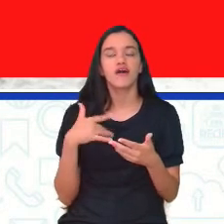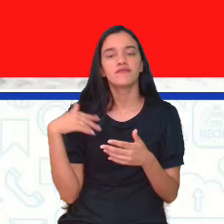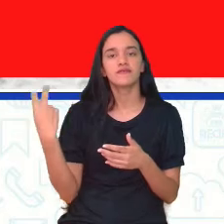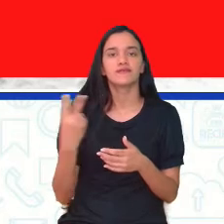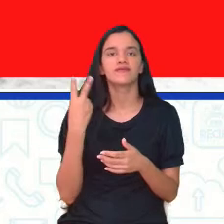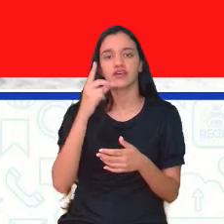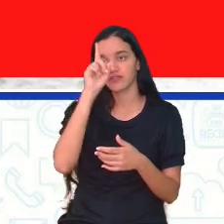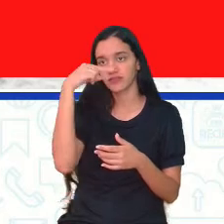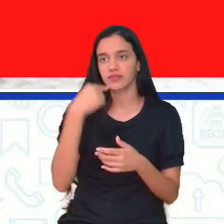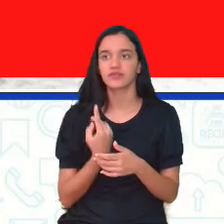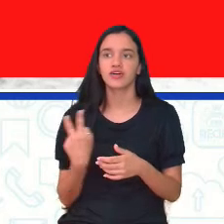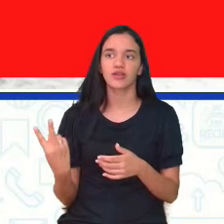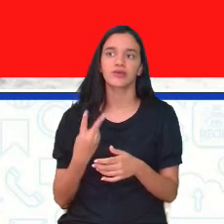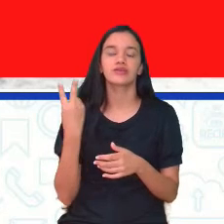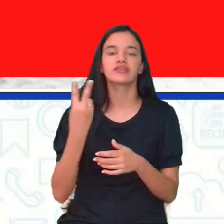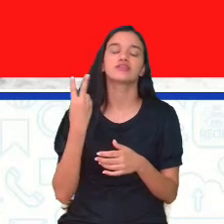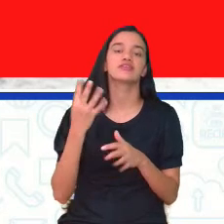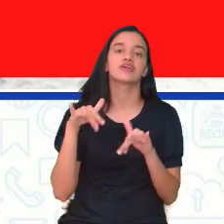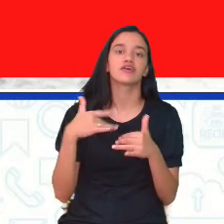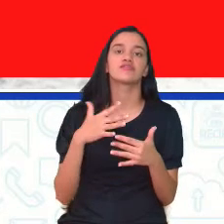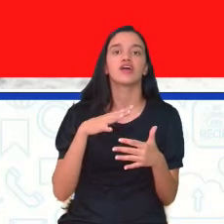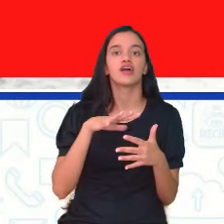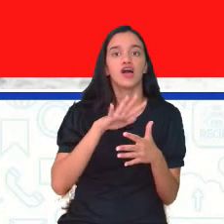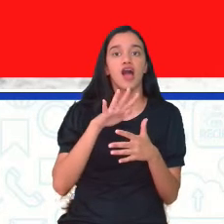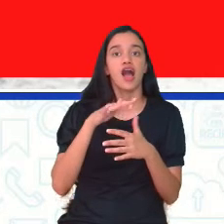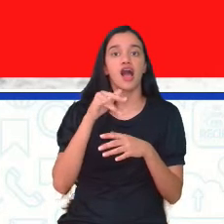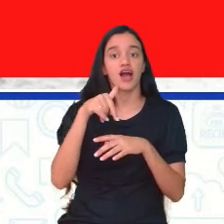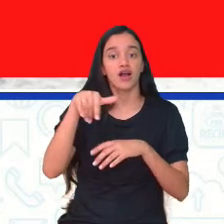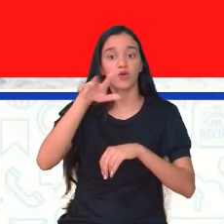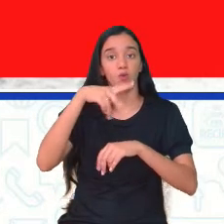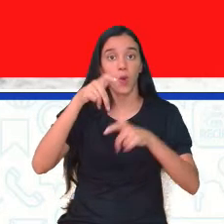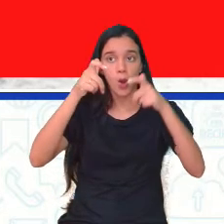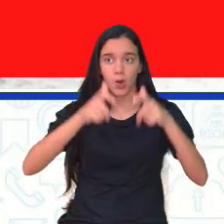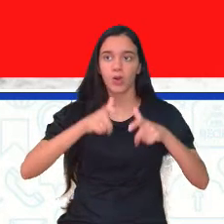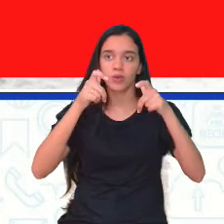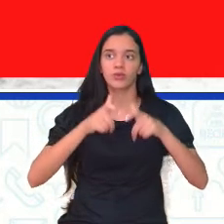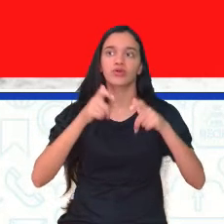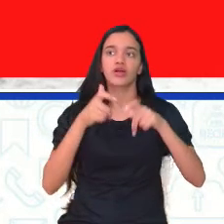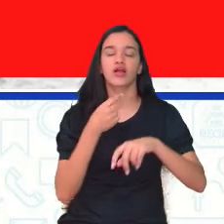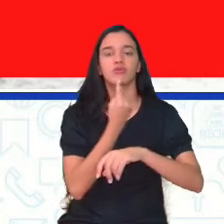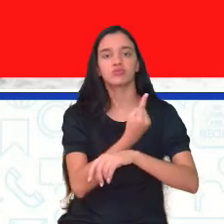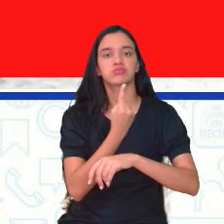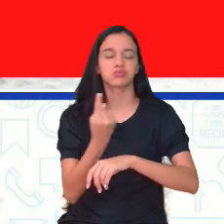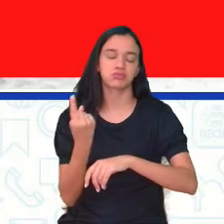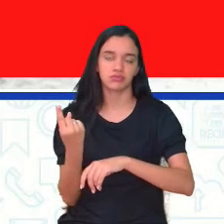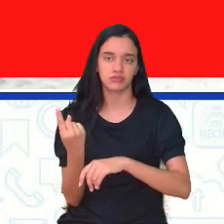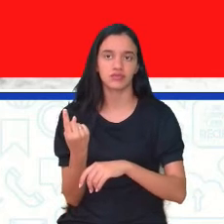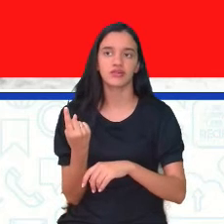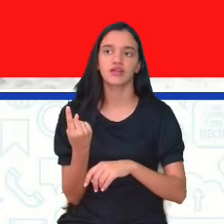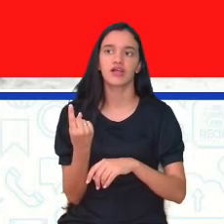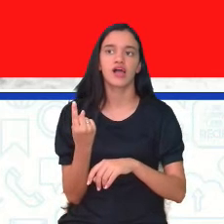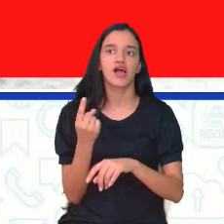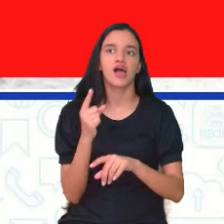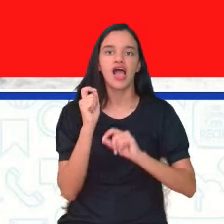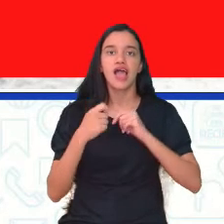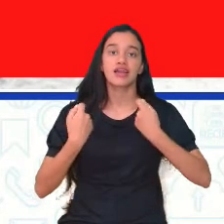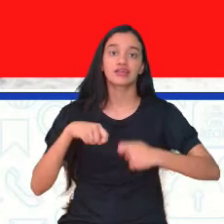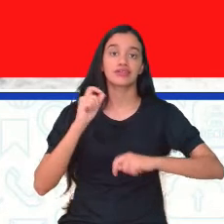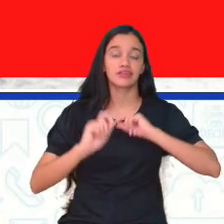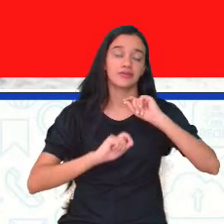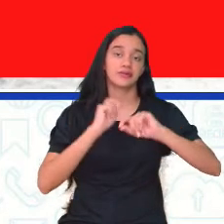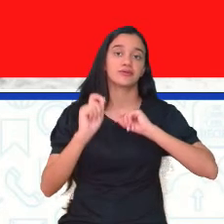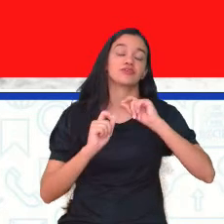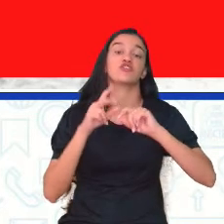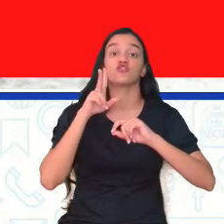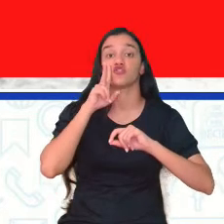valorizavam a nação em oposição ao indivíduo, porque para eles, para conter o individualismo, era necessário uma